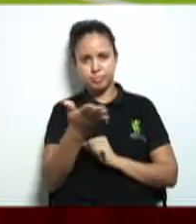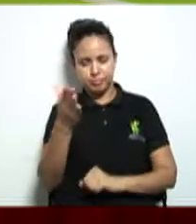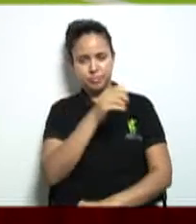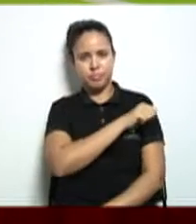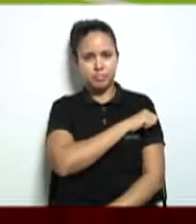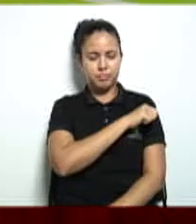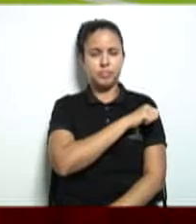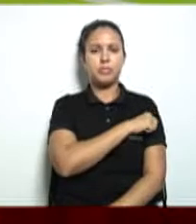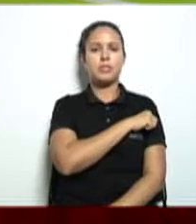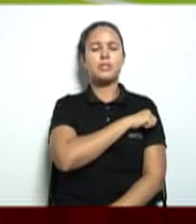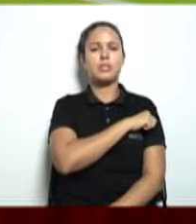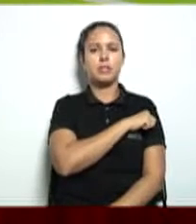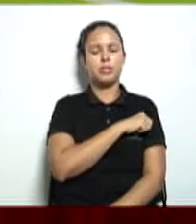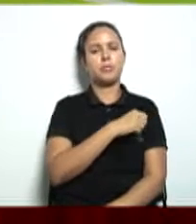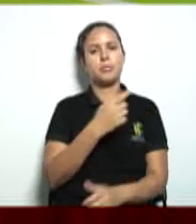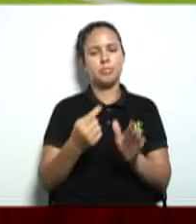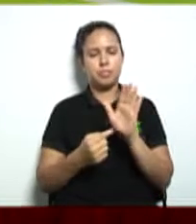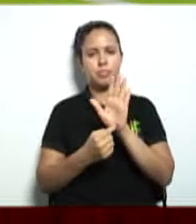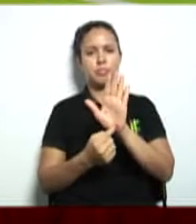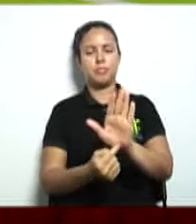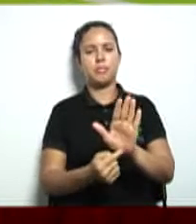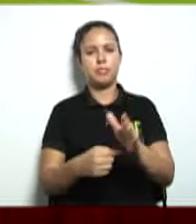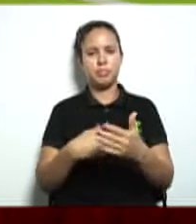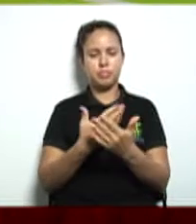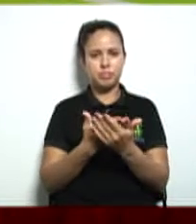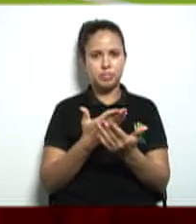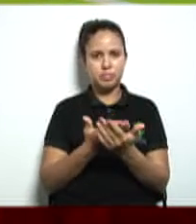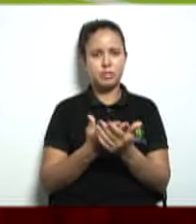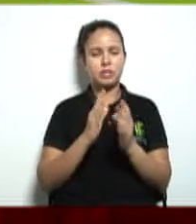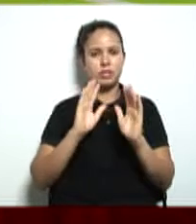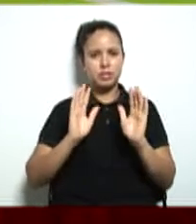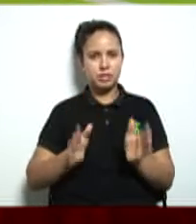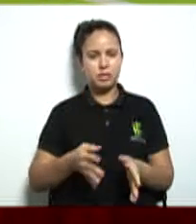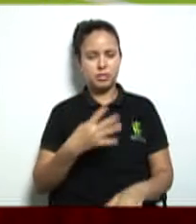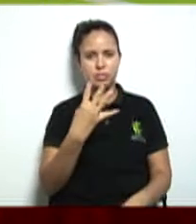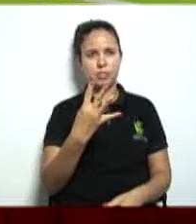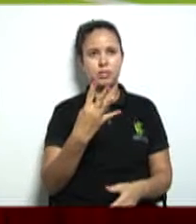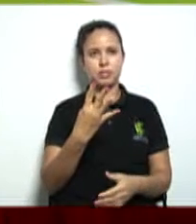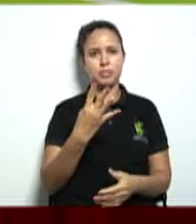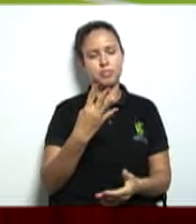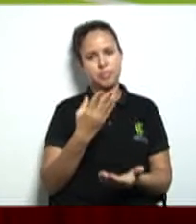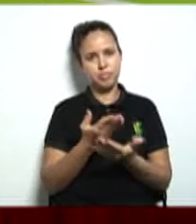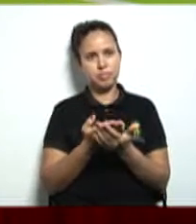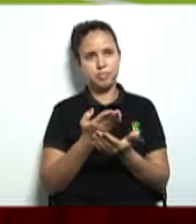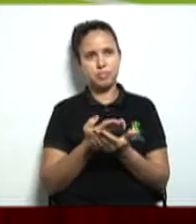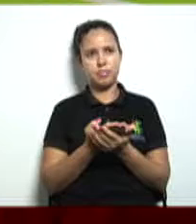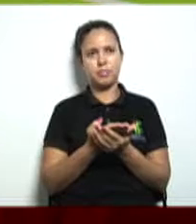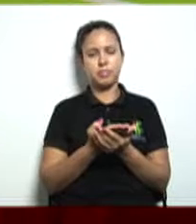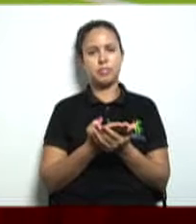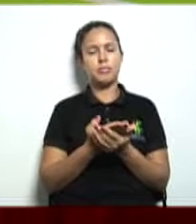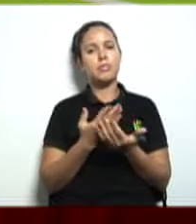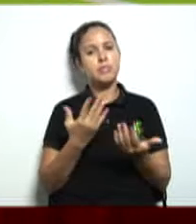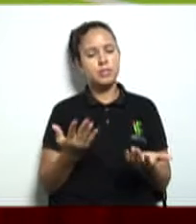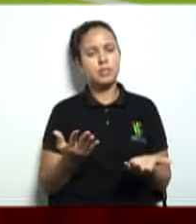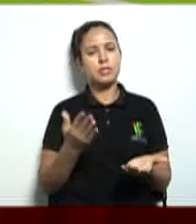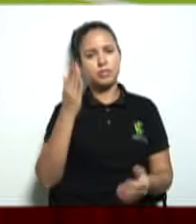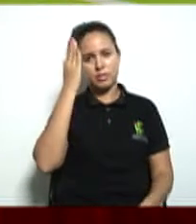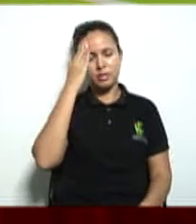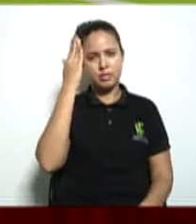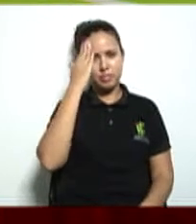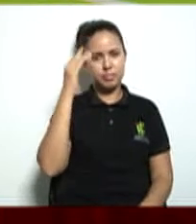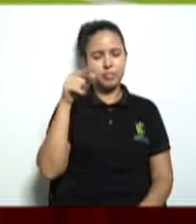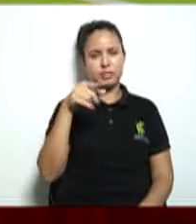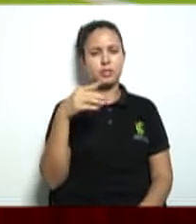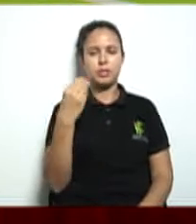né, na apresentação dessas aulas, né? Já estamos na nossa quarta aula e eu espero que vocês tenham aproveitado bastante, tá